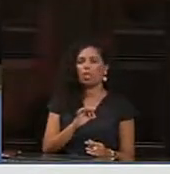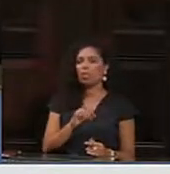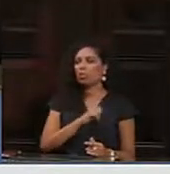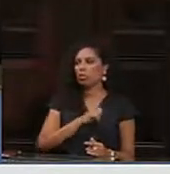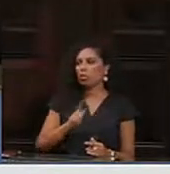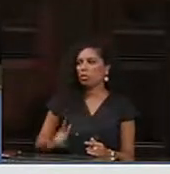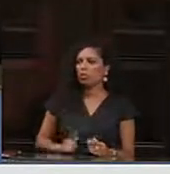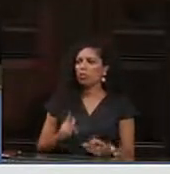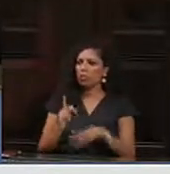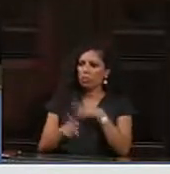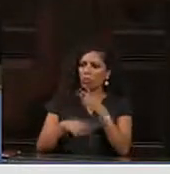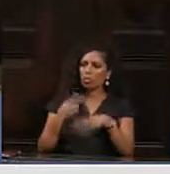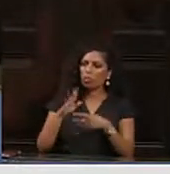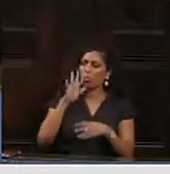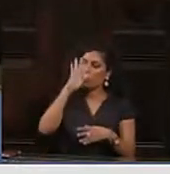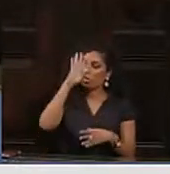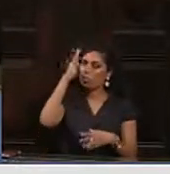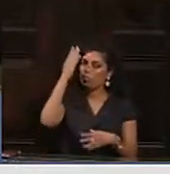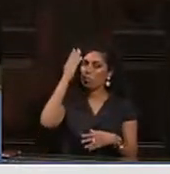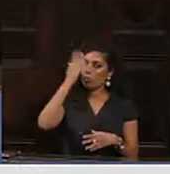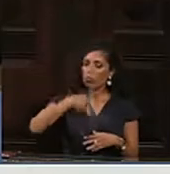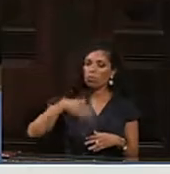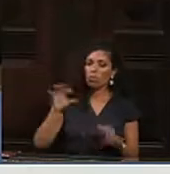prometeu, mas ele ainda não cumpriu,